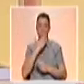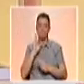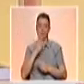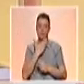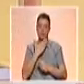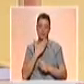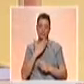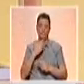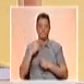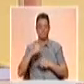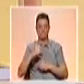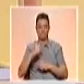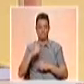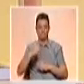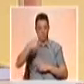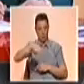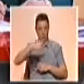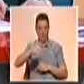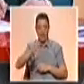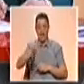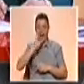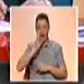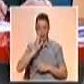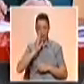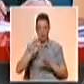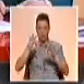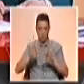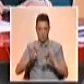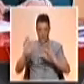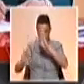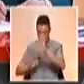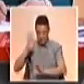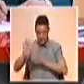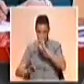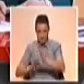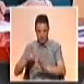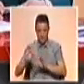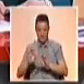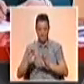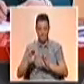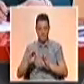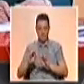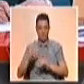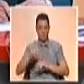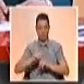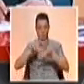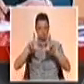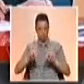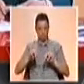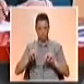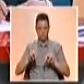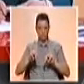vários fins? Estamos a falar de uma única, é água residual. Água residual. No final do tratamento, e ainda porque levam desinfecção ultravioleta, portanto nem